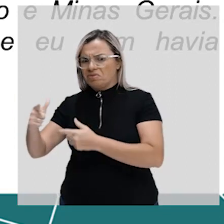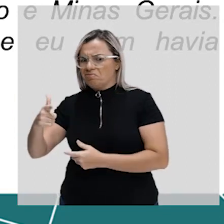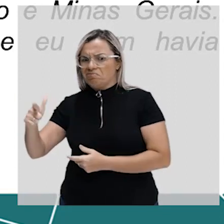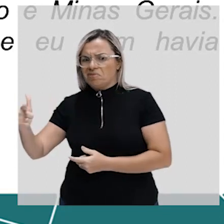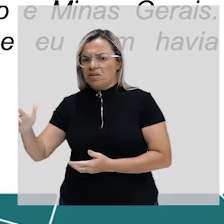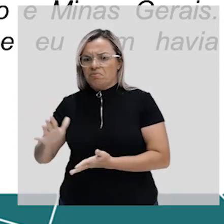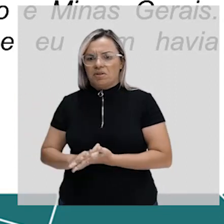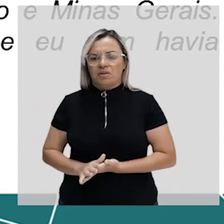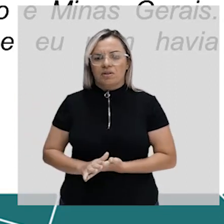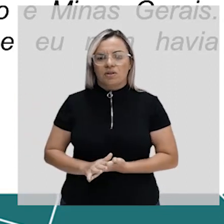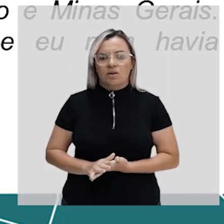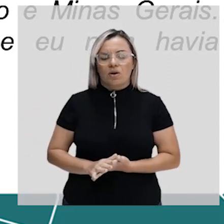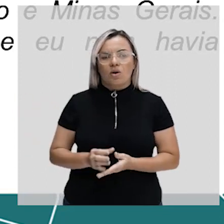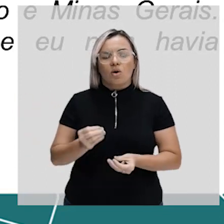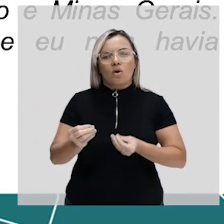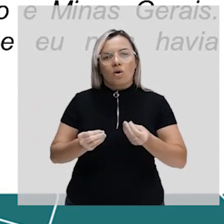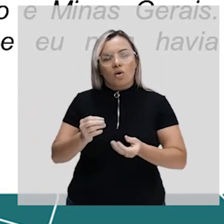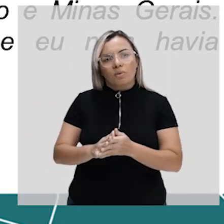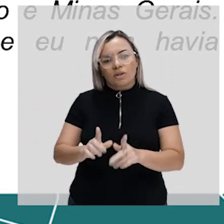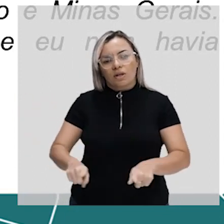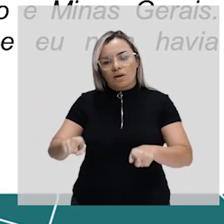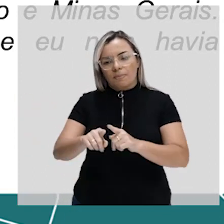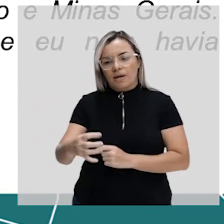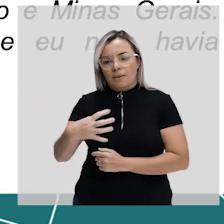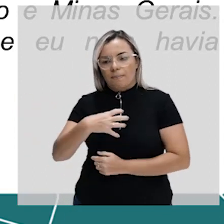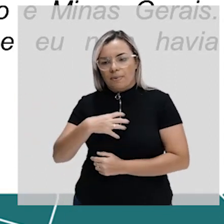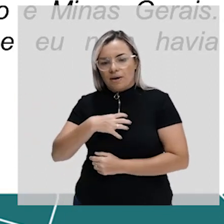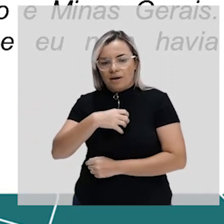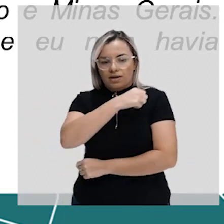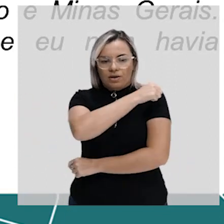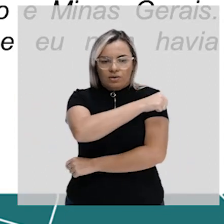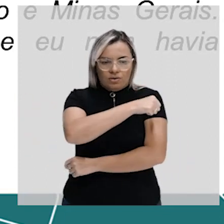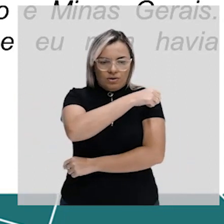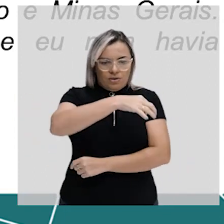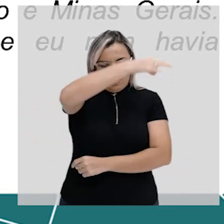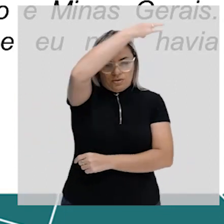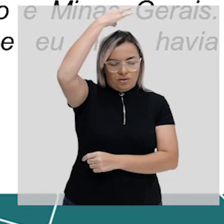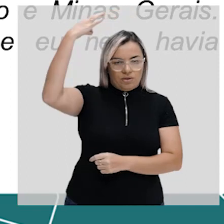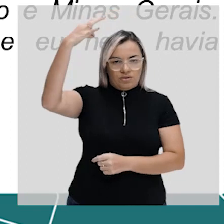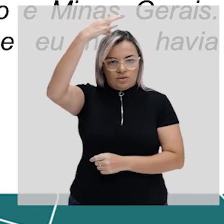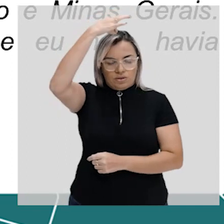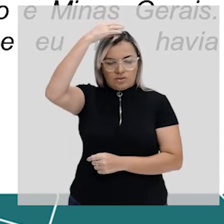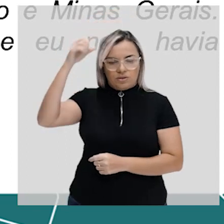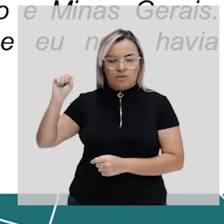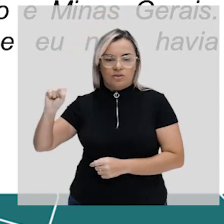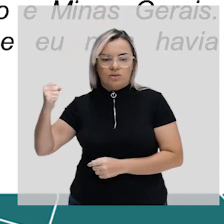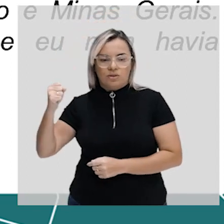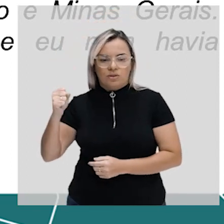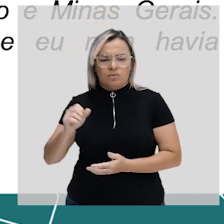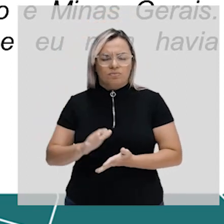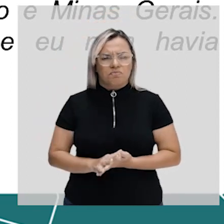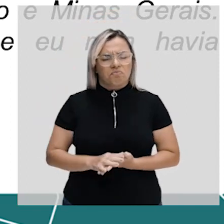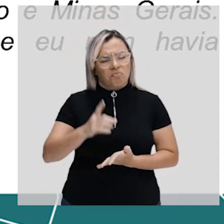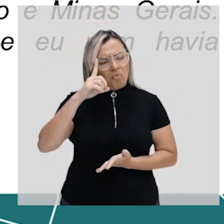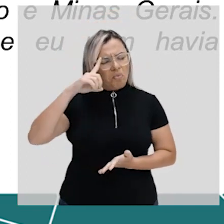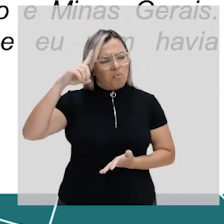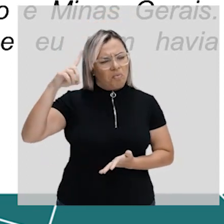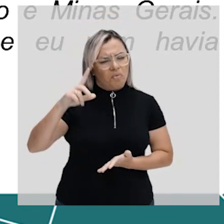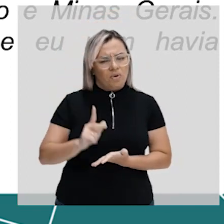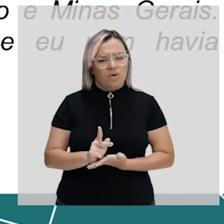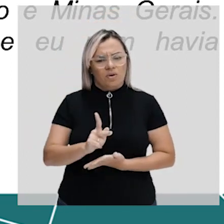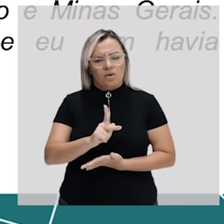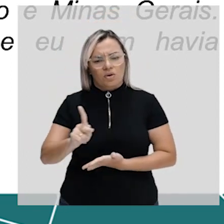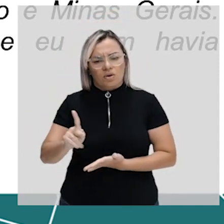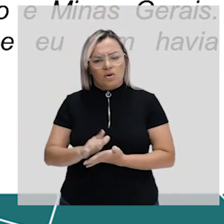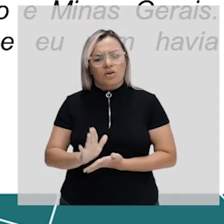a Bahia, o Rio, o Espírito Santo e o Sergipe. Bacana. Certo dia, um professor, já